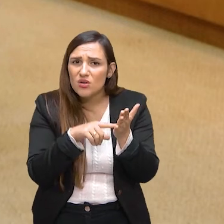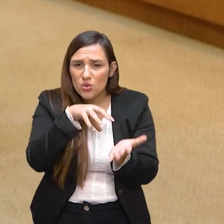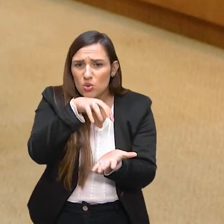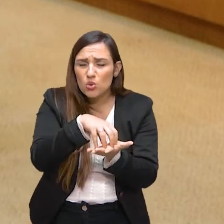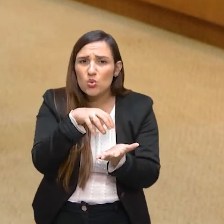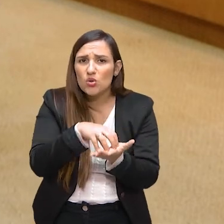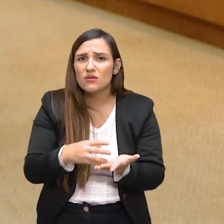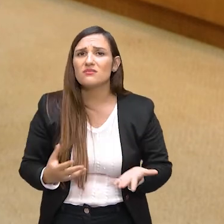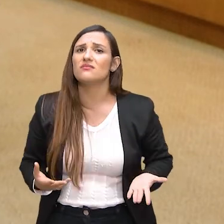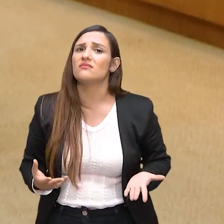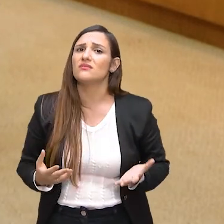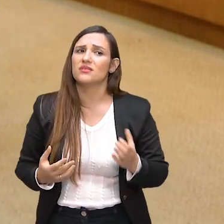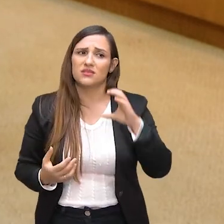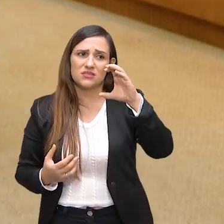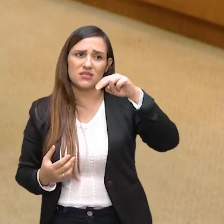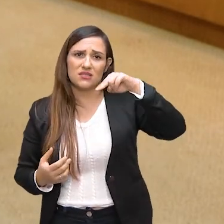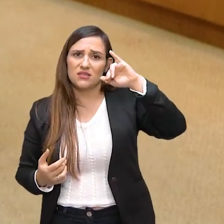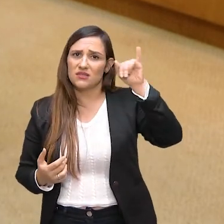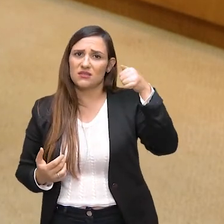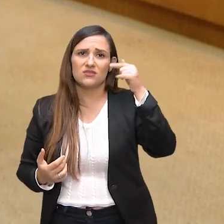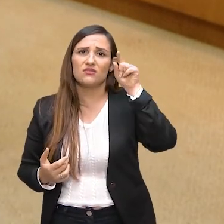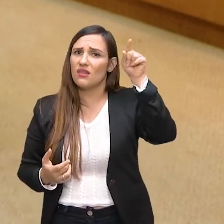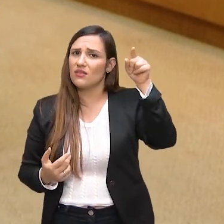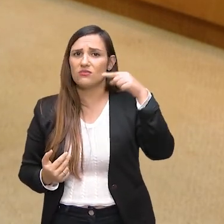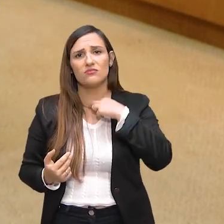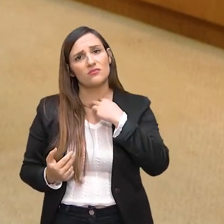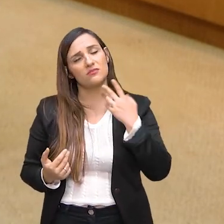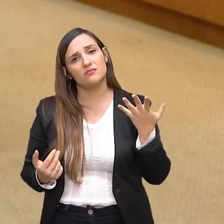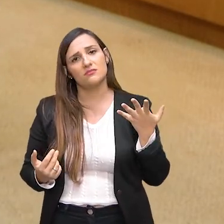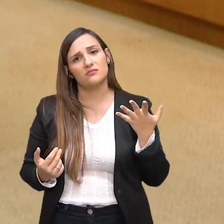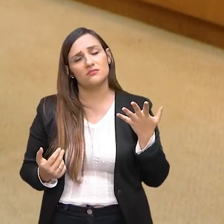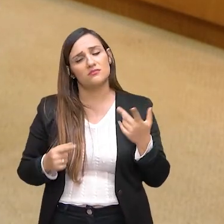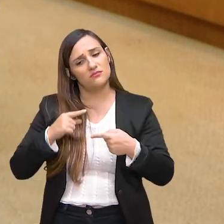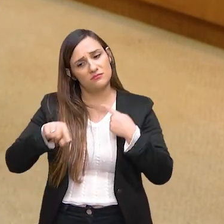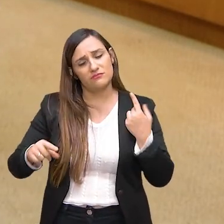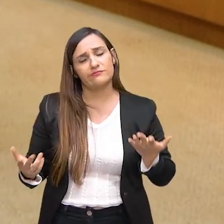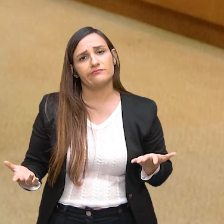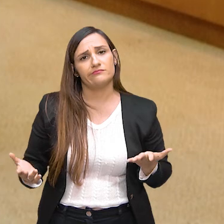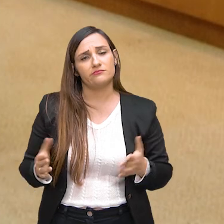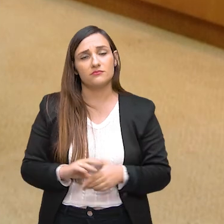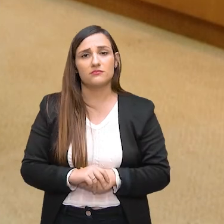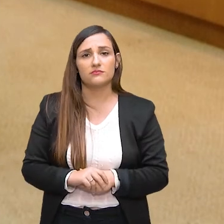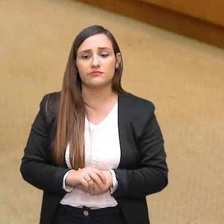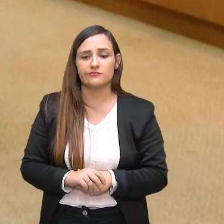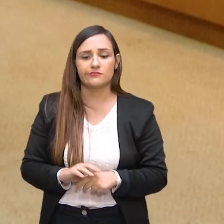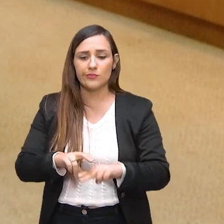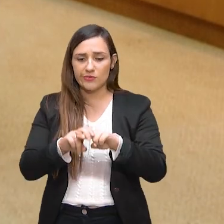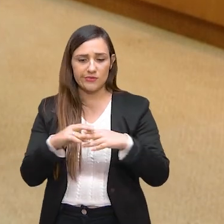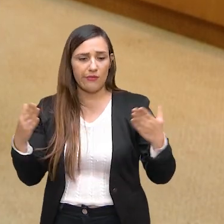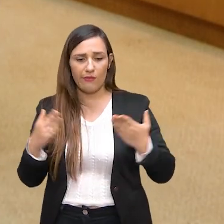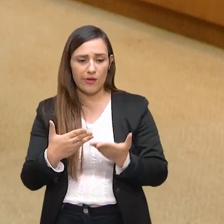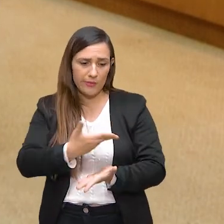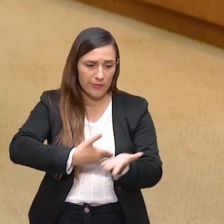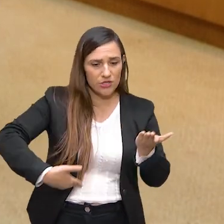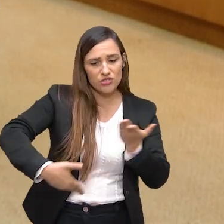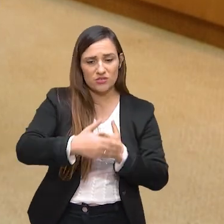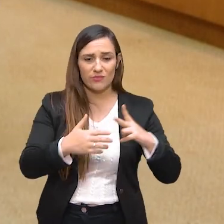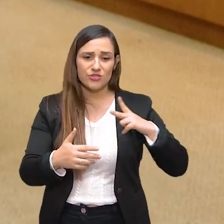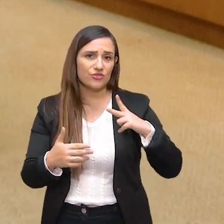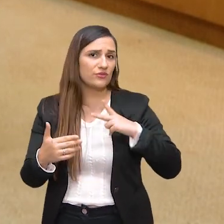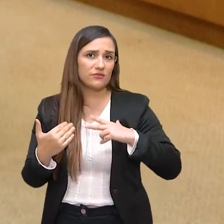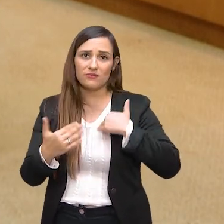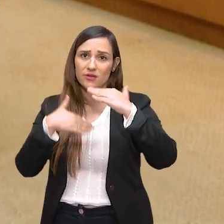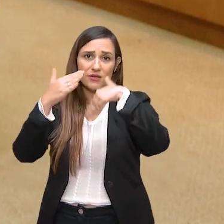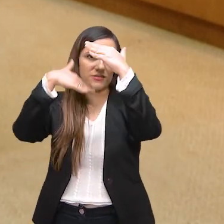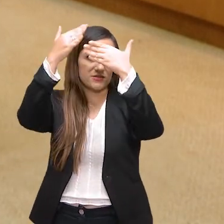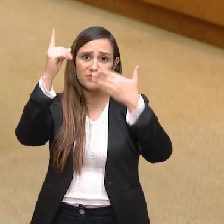esses núcleos de mediação, que foi uma opção dada pelo próprio CNJ e pelo Poder Judiciário. E aí a mediação privada ela não